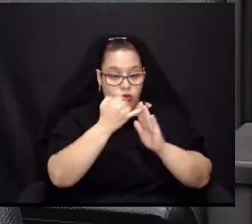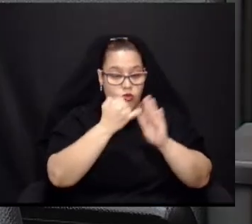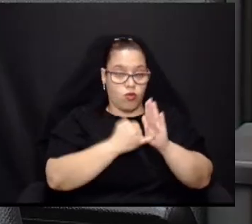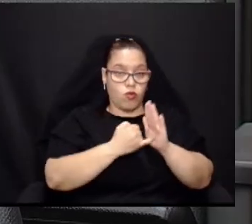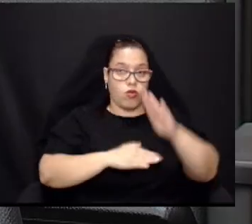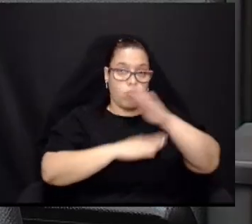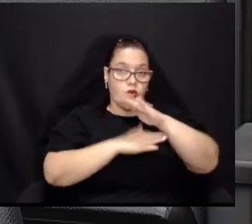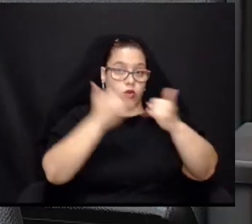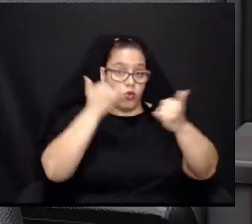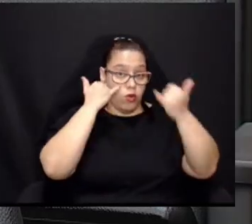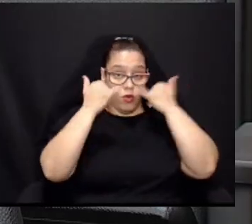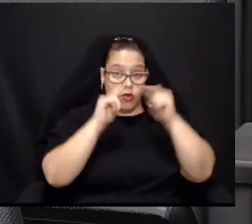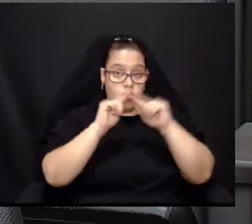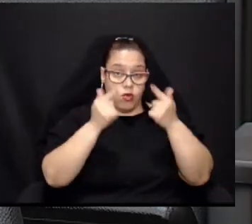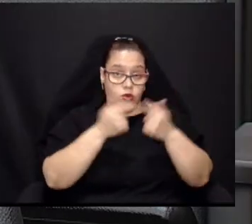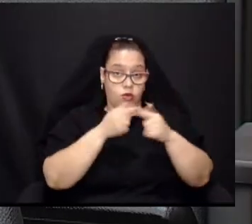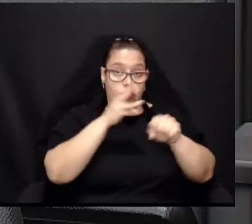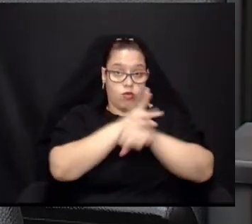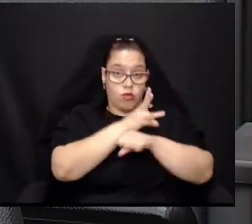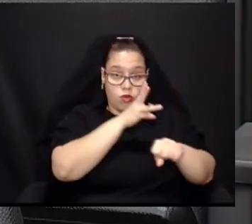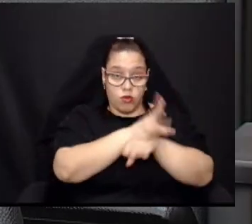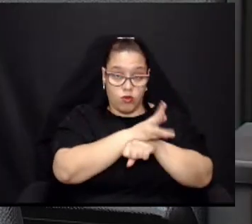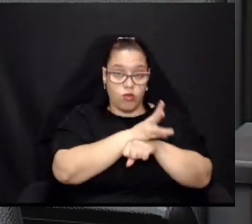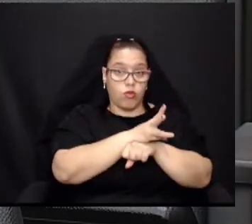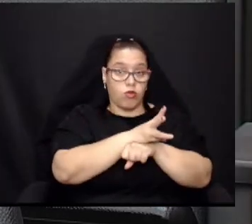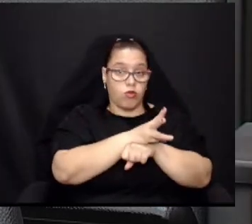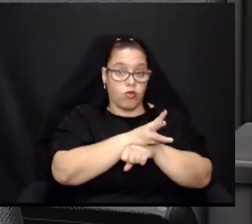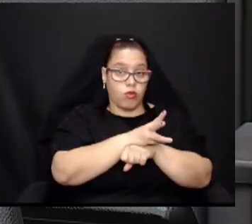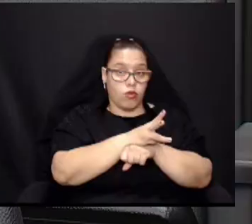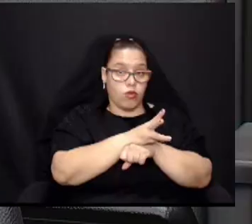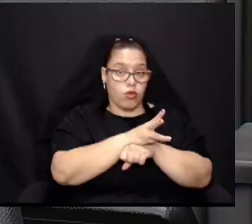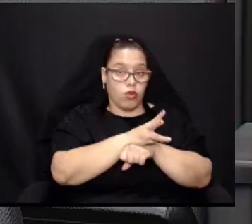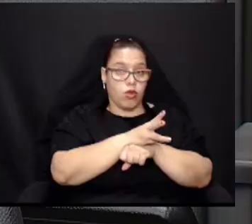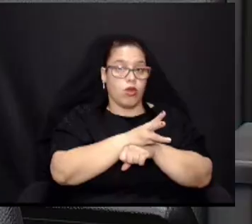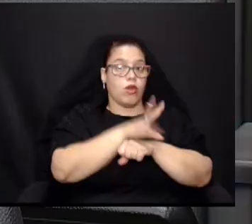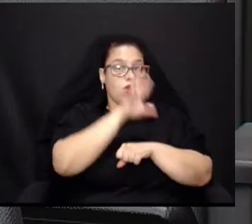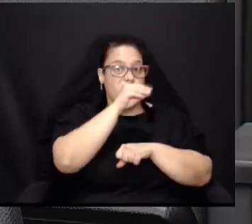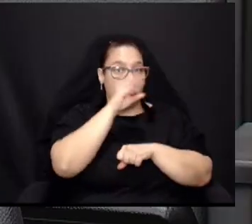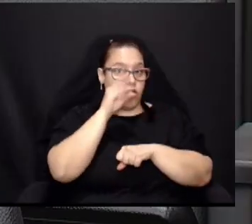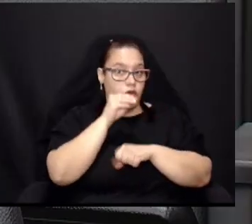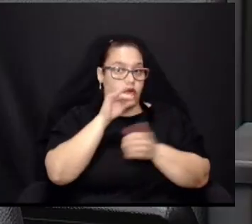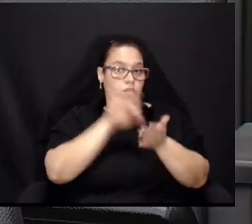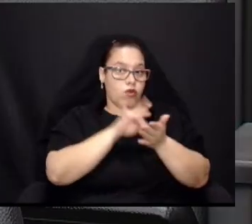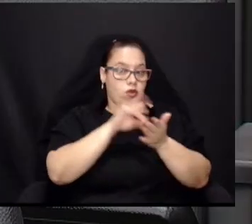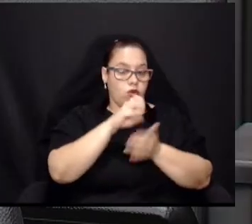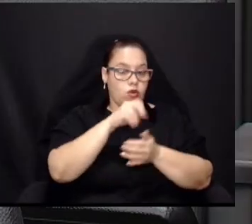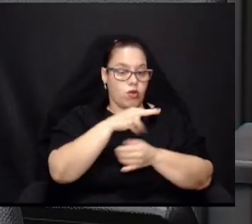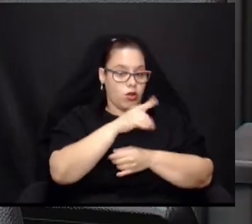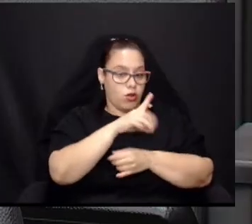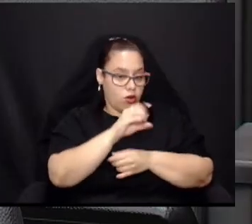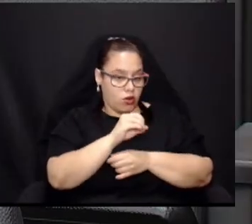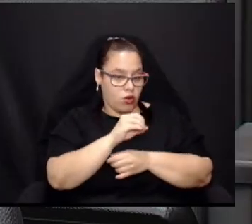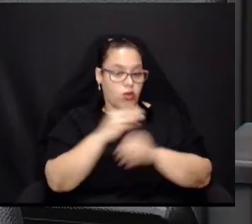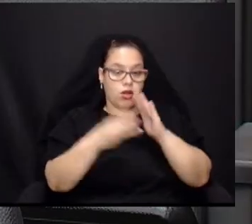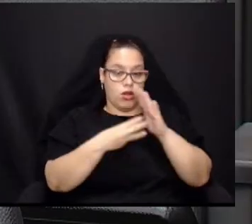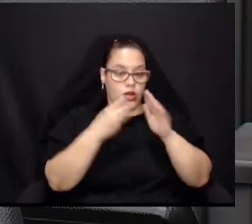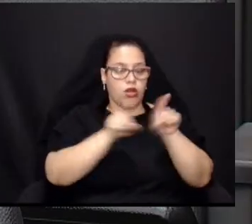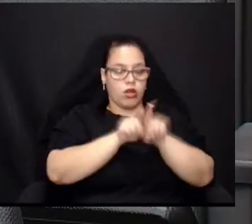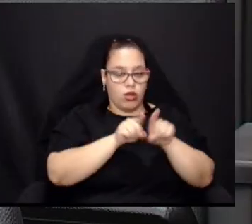de WhatsApp destinado aos colaboradores, né, efetivos, comissionados e terceirizados também aqui da